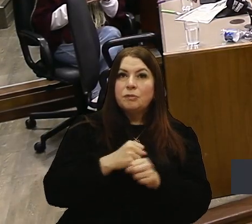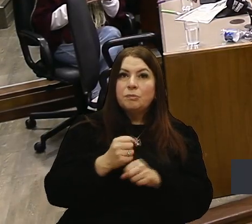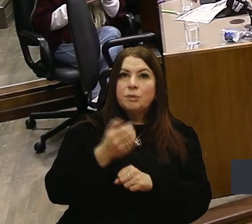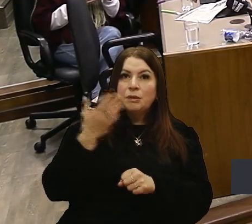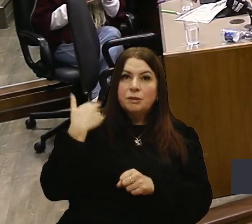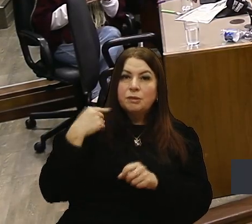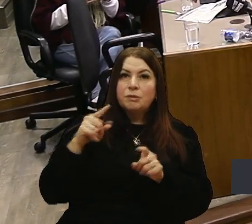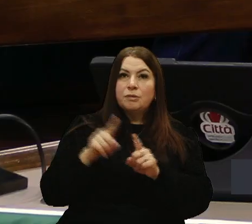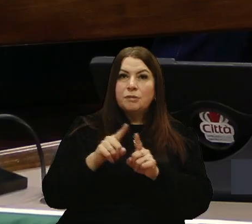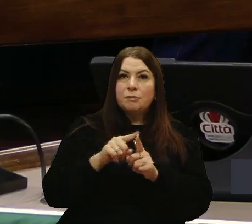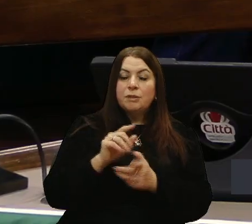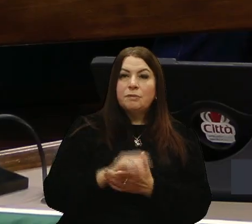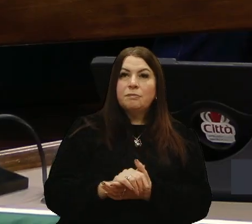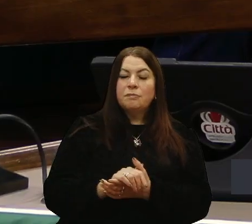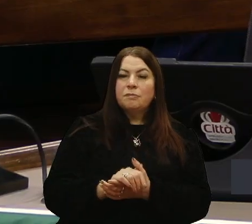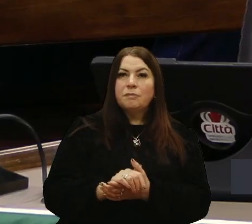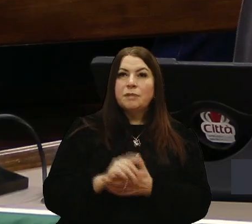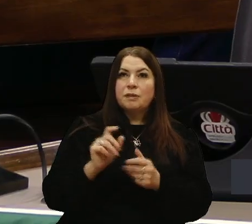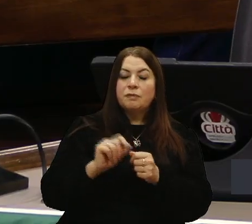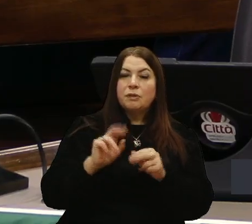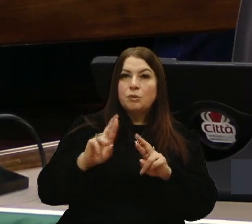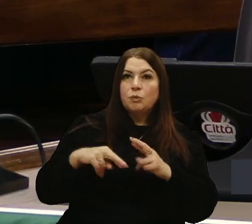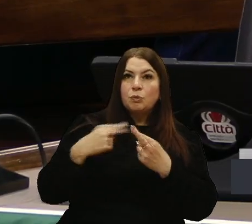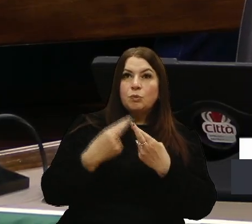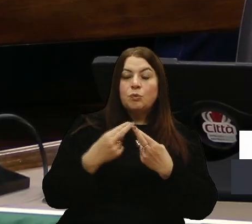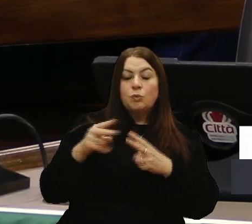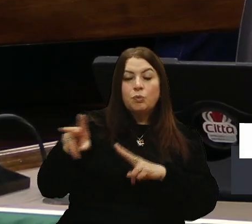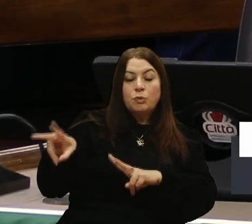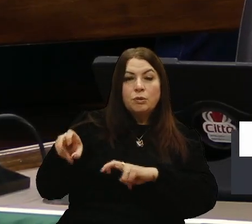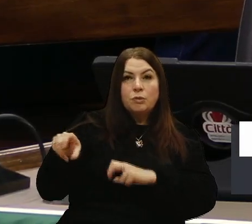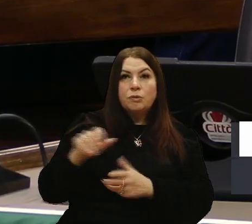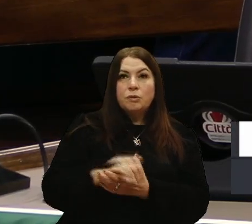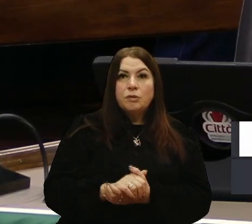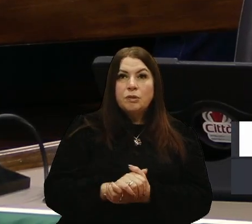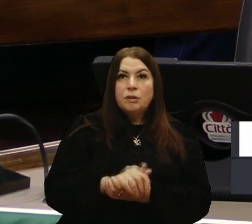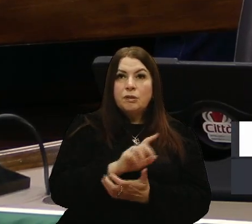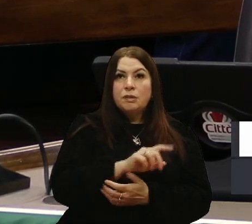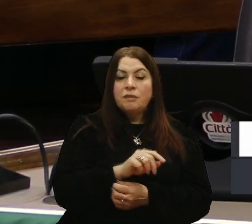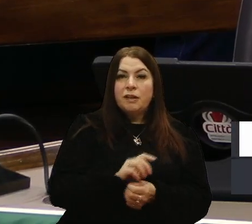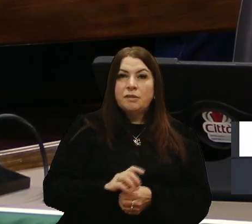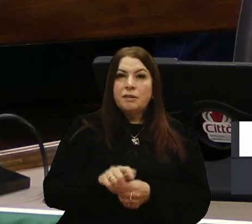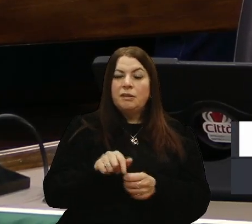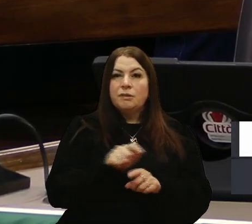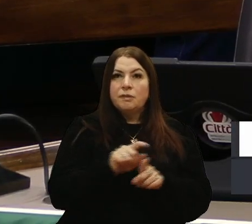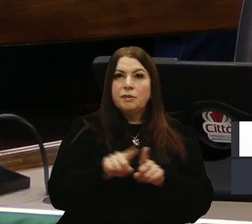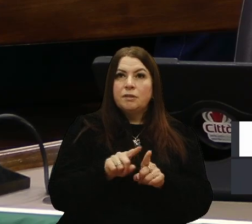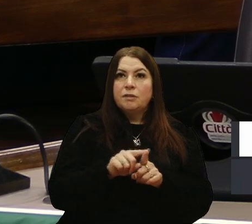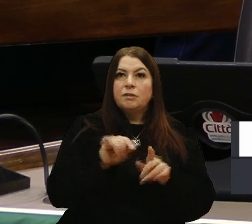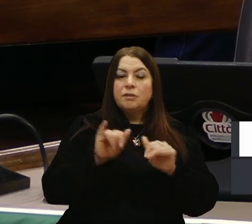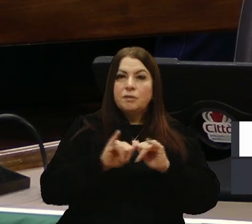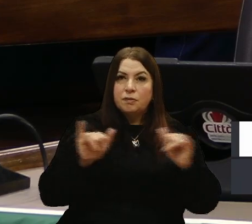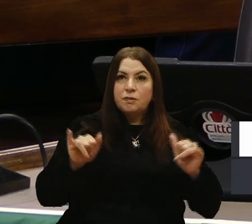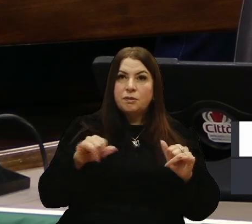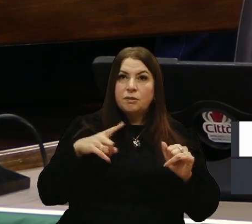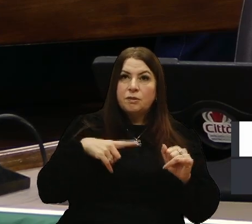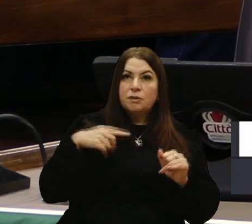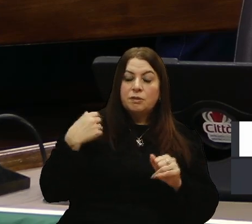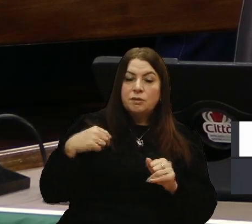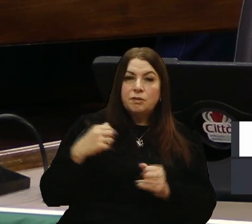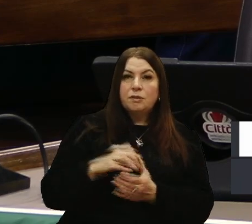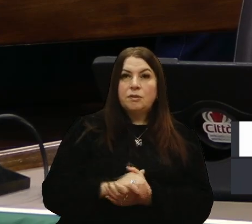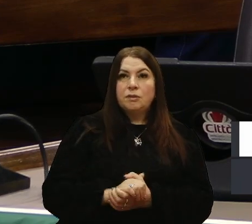passado também eu faço reuniões no interior, justamente levando as informações que o interior